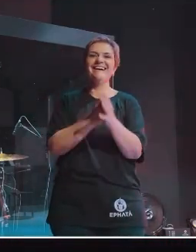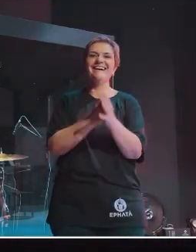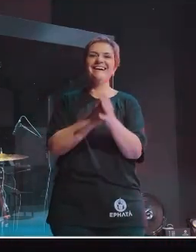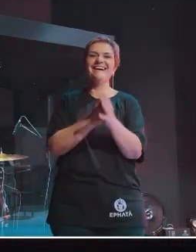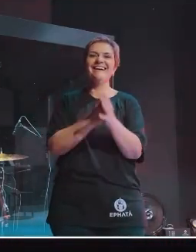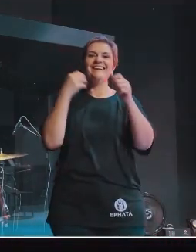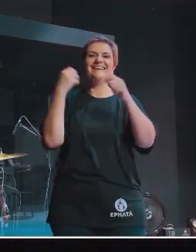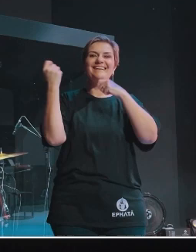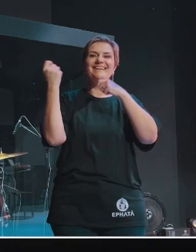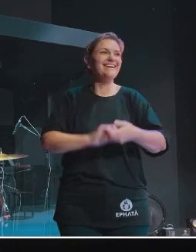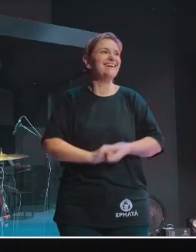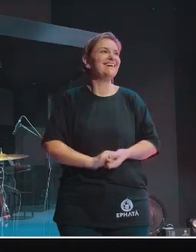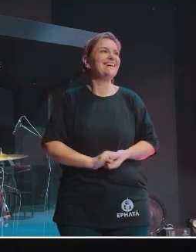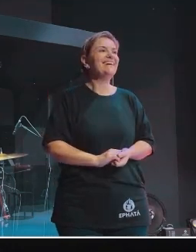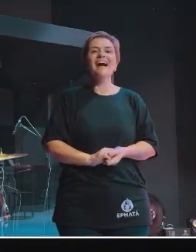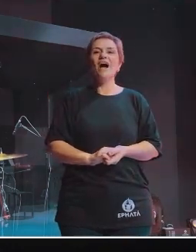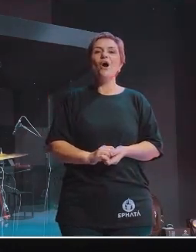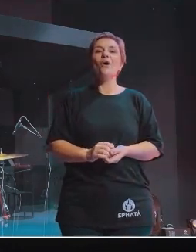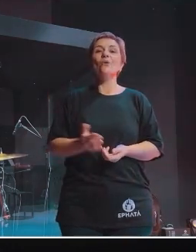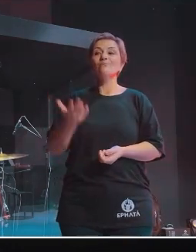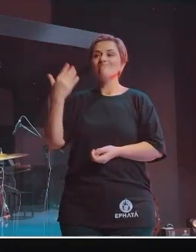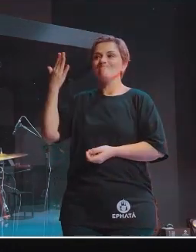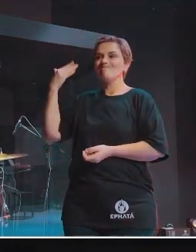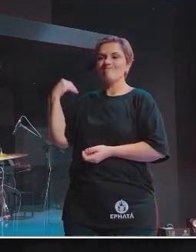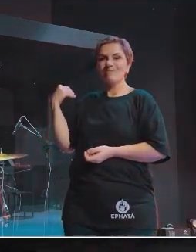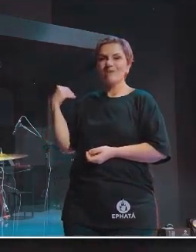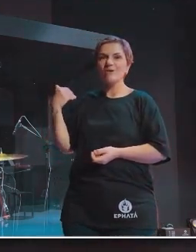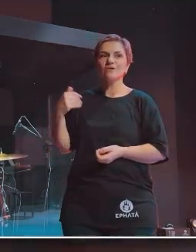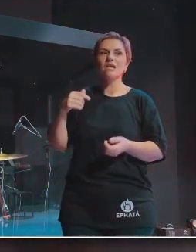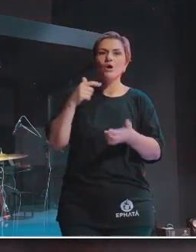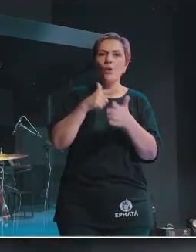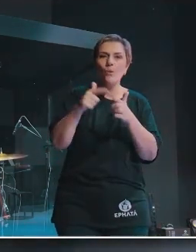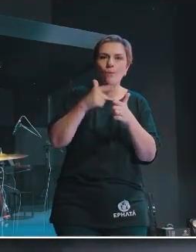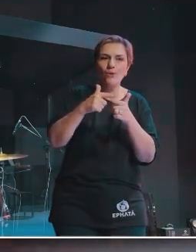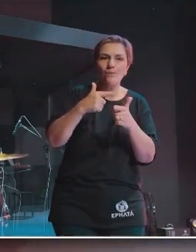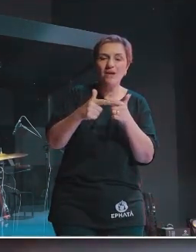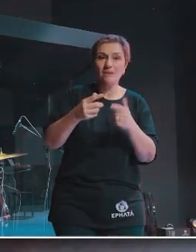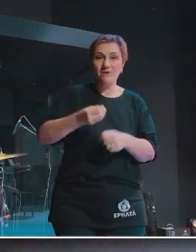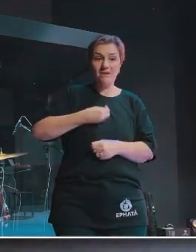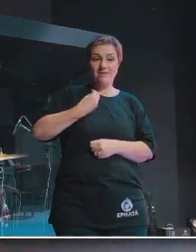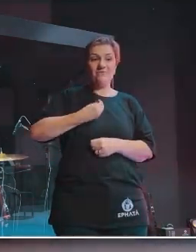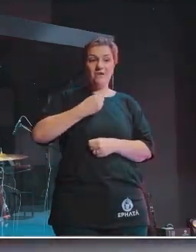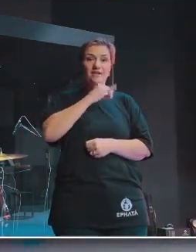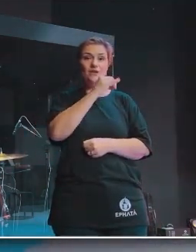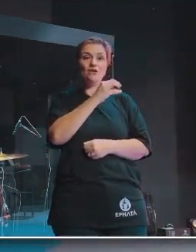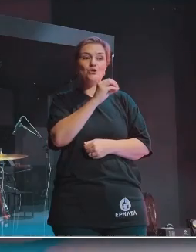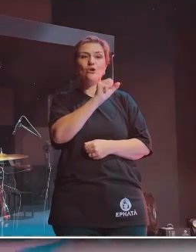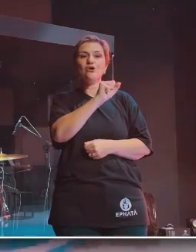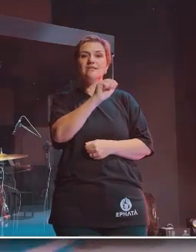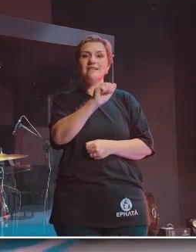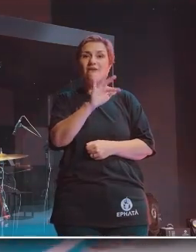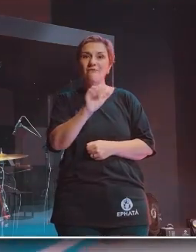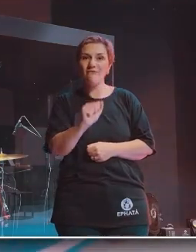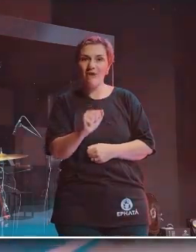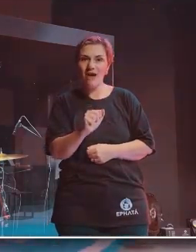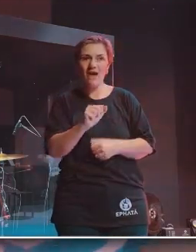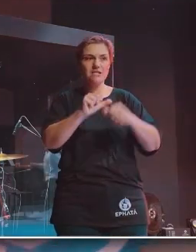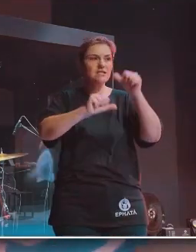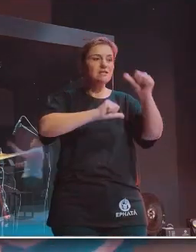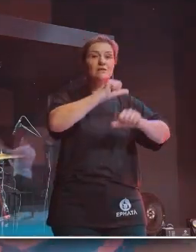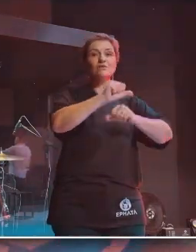Aquilo que seria um problema na vida de Josafá se